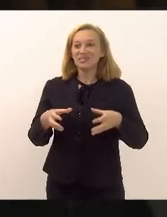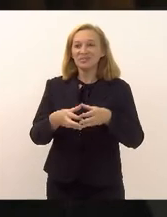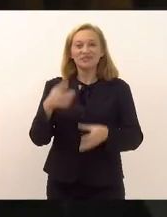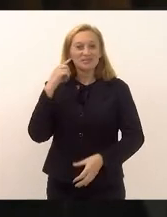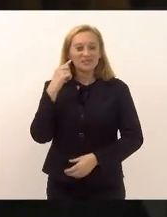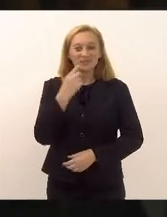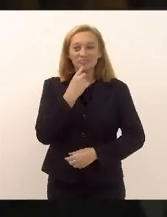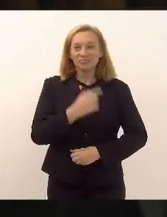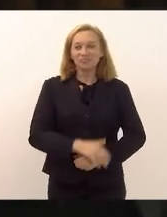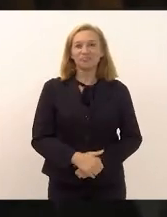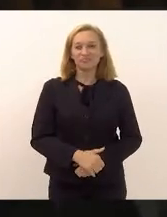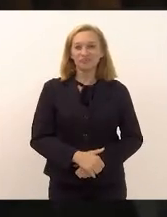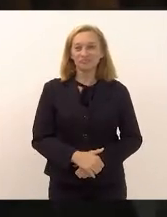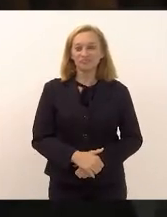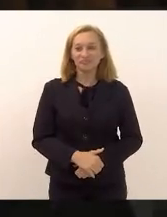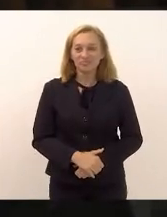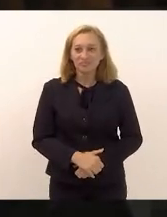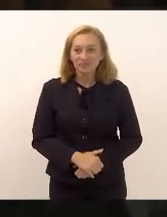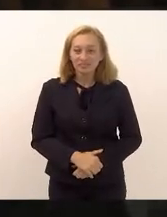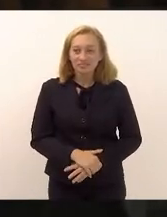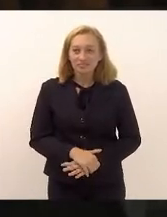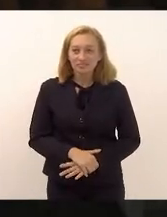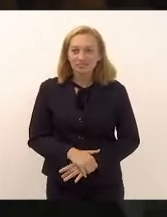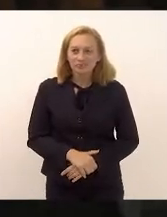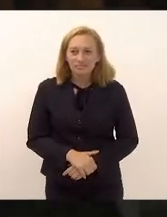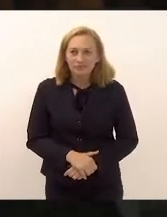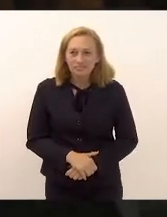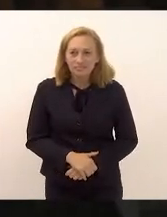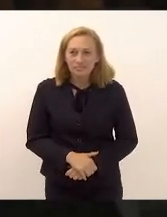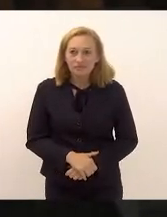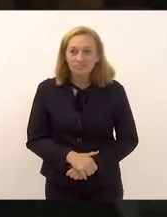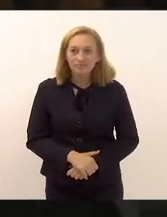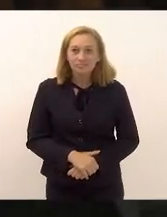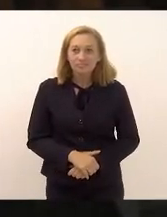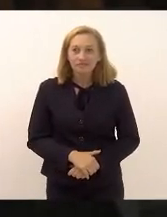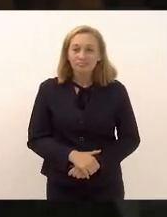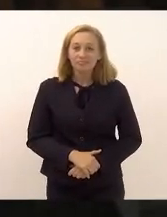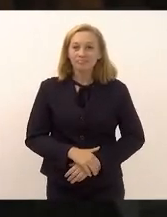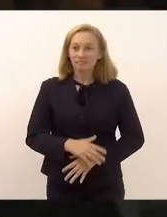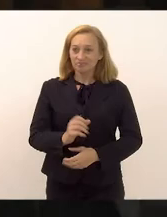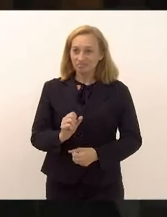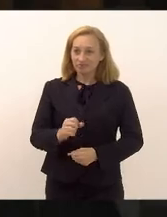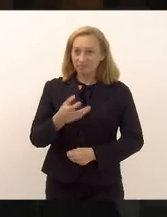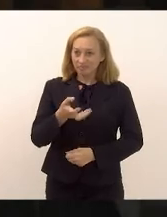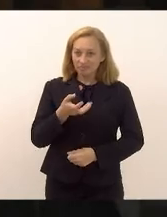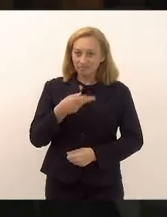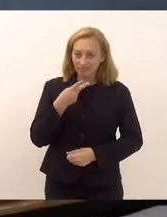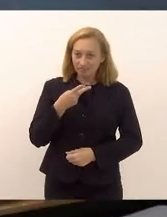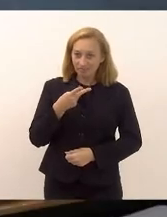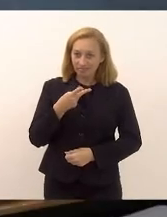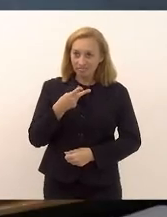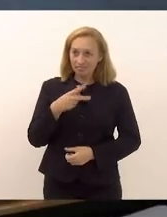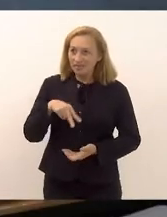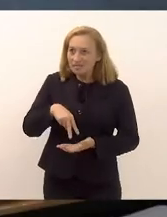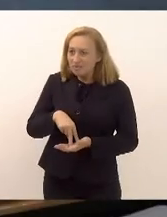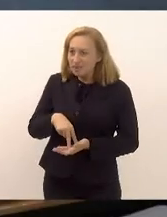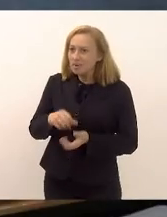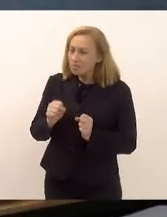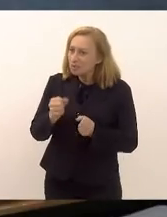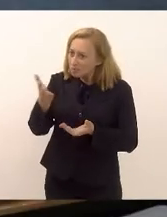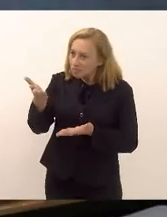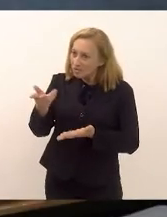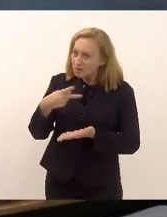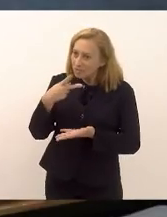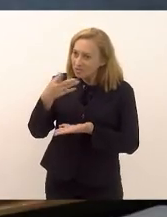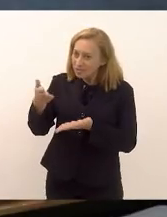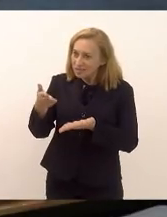auditivos. Arguo da senhora deputada, se quer fazer uma parte, porque a senhora está em pé. Não, por favor,